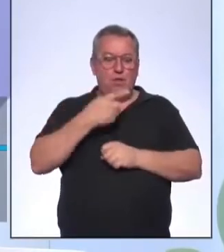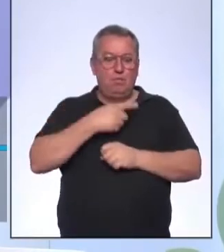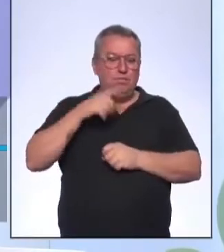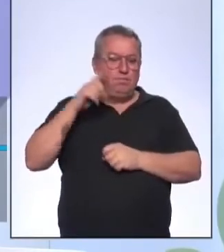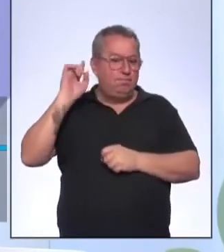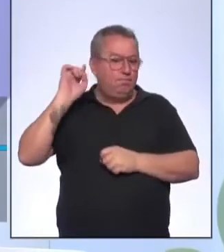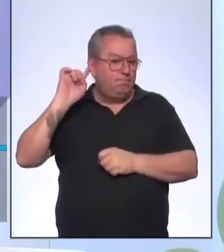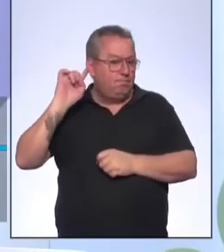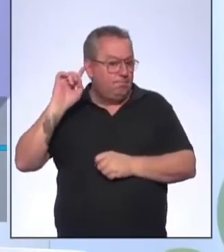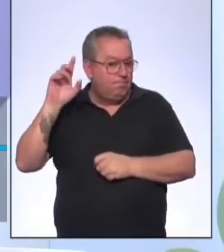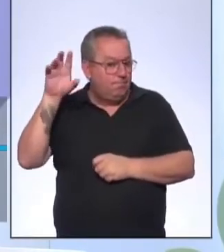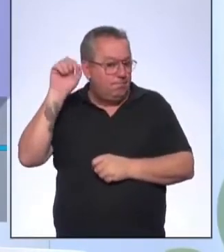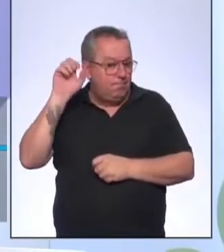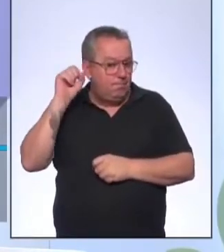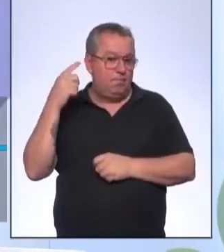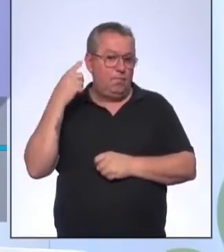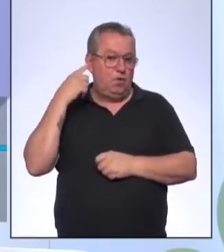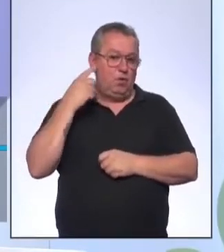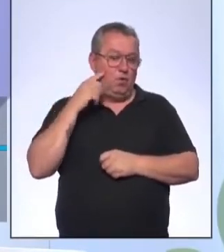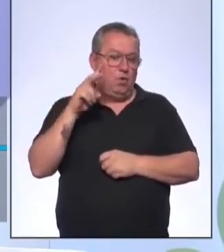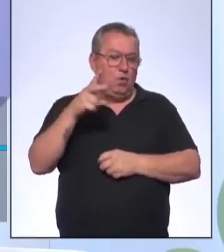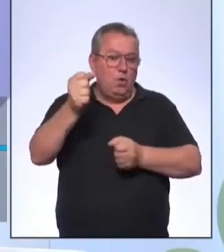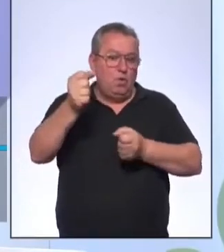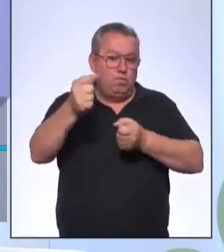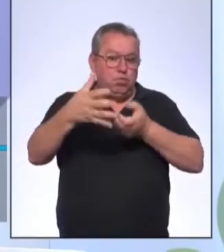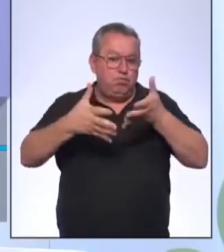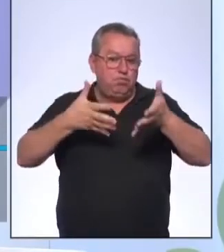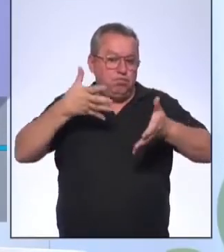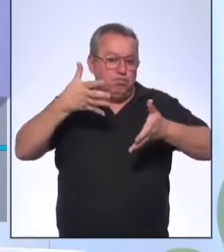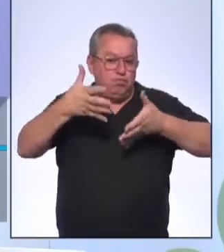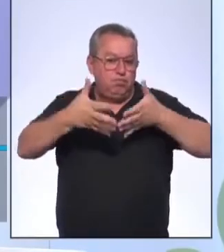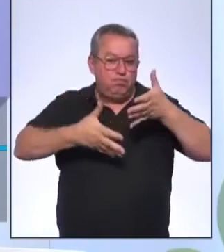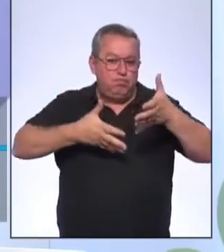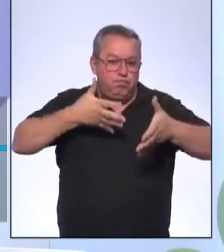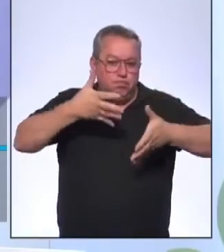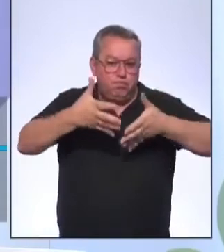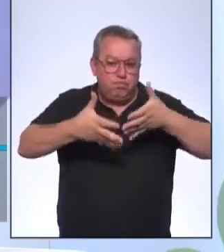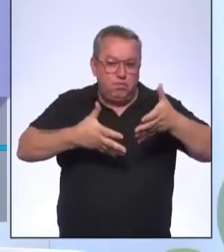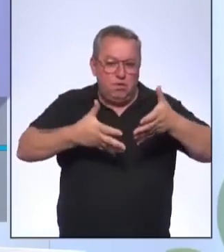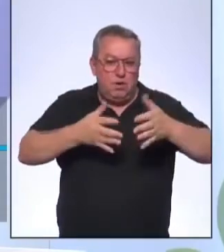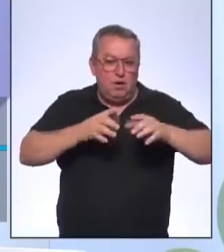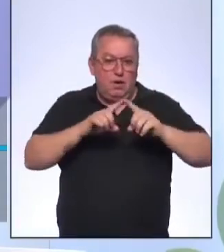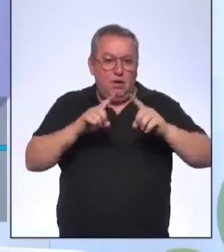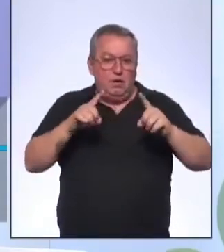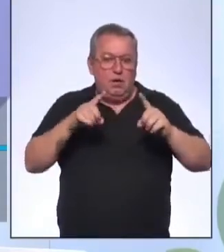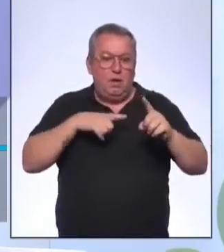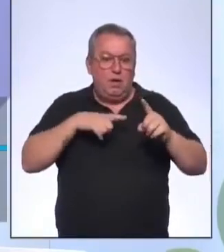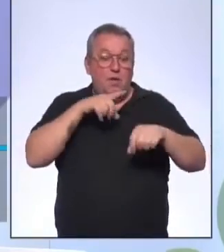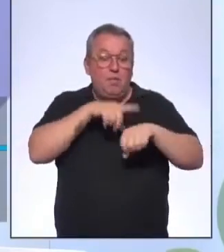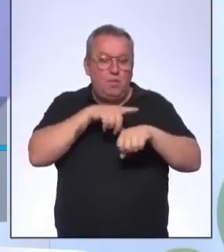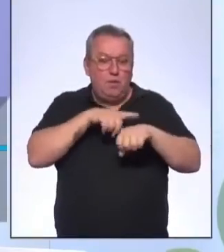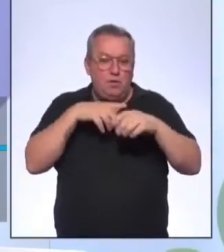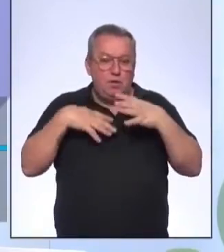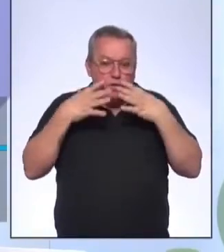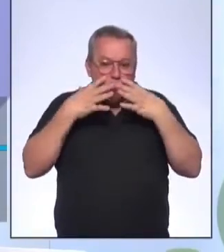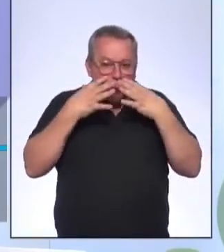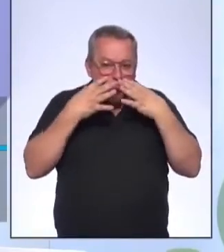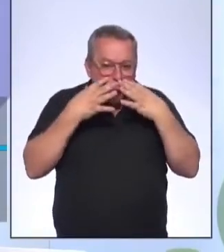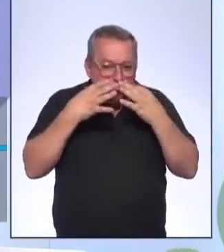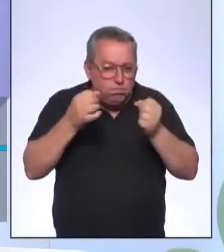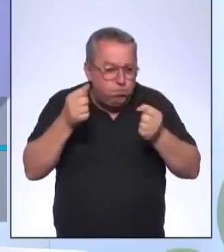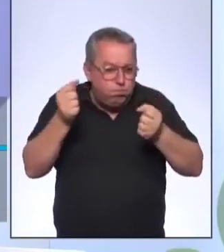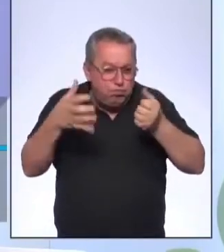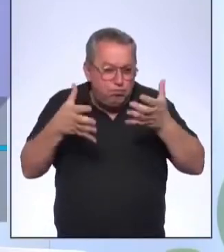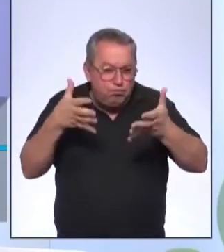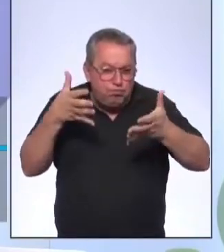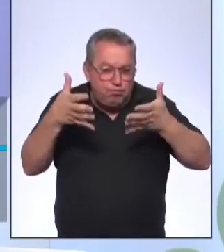escutarmos e nessa escuta não a gente não pode fugir o que eu digo assim é aquele momento em que nos prender mesmo que a gente